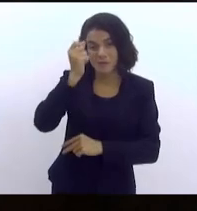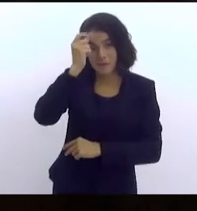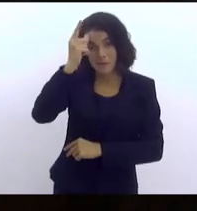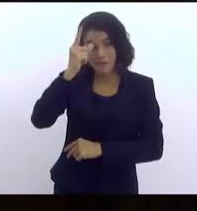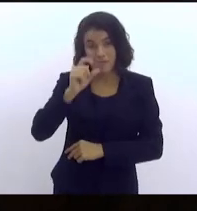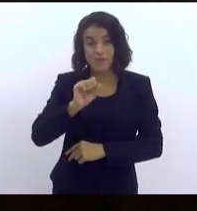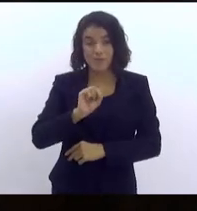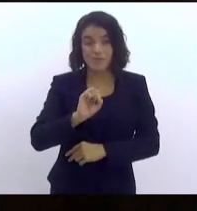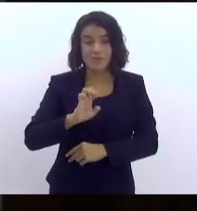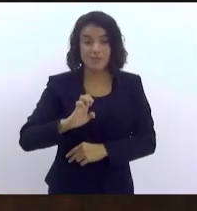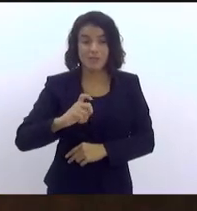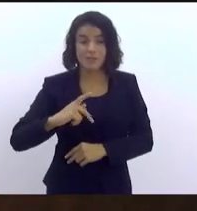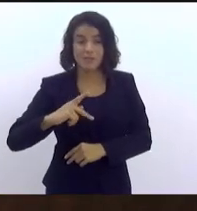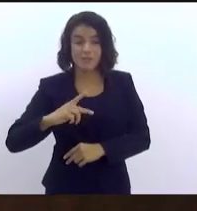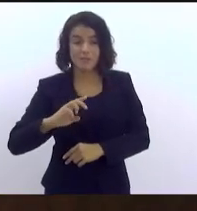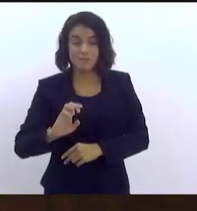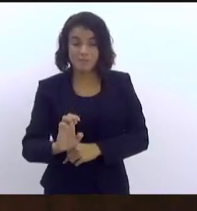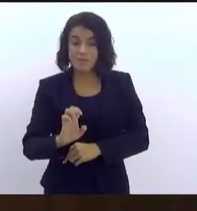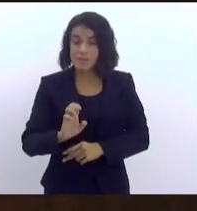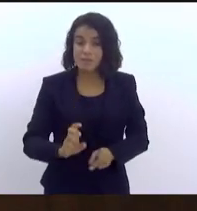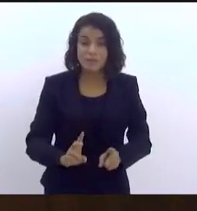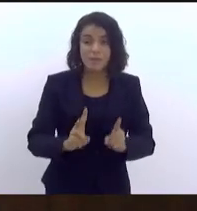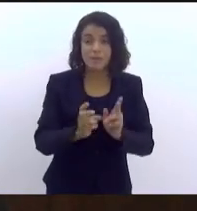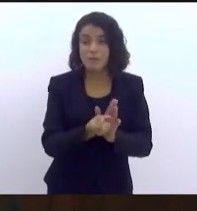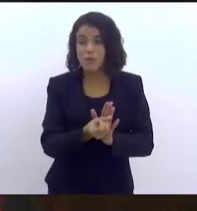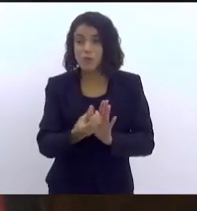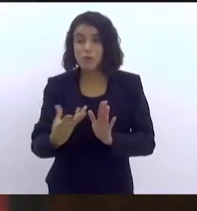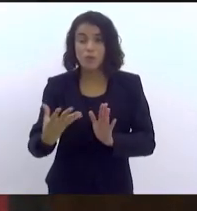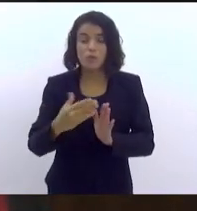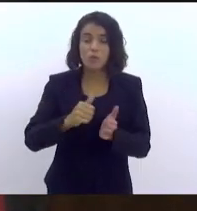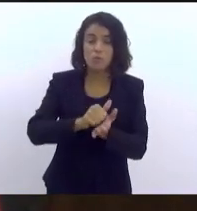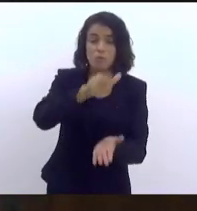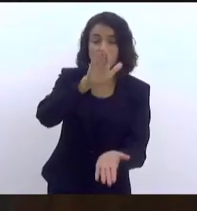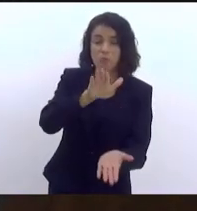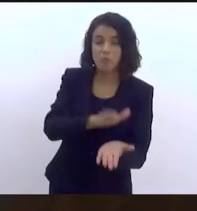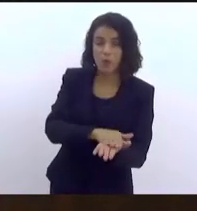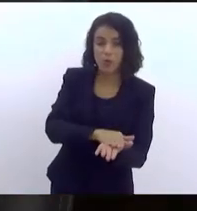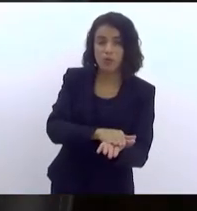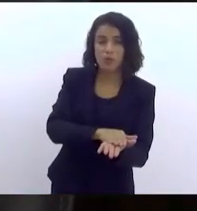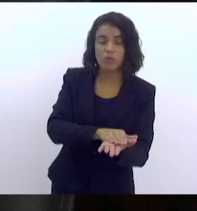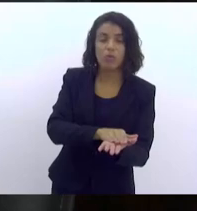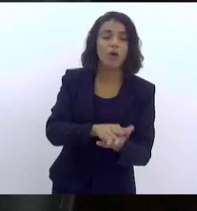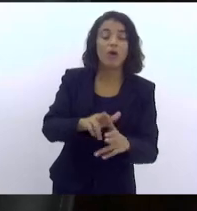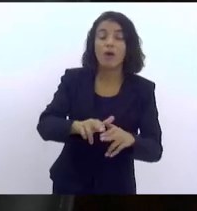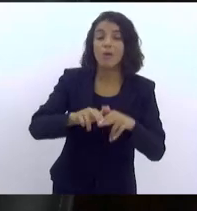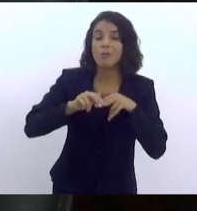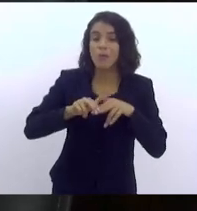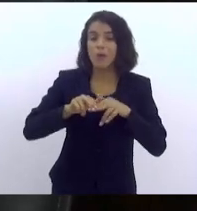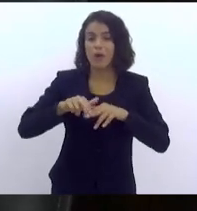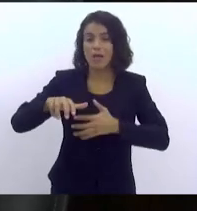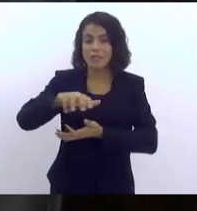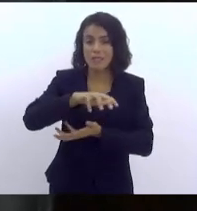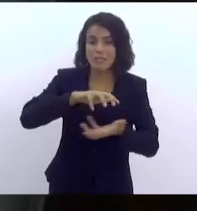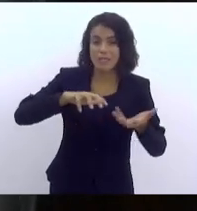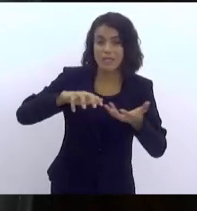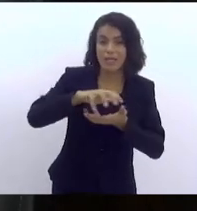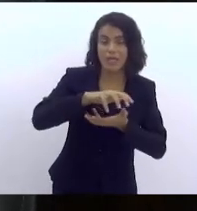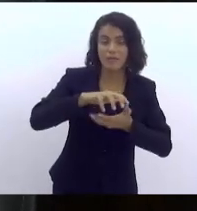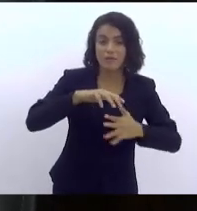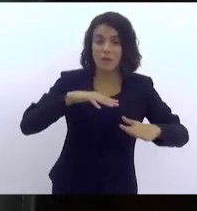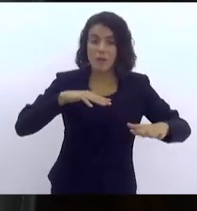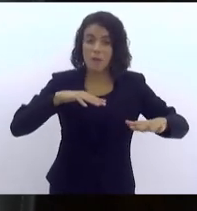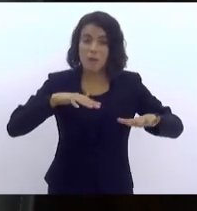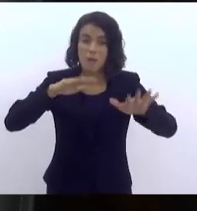CEP já foi alvo de inúmeras multas por conta de suas greves e de suas